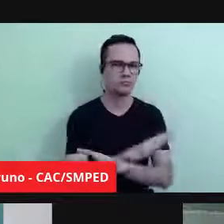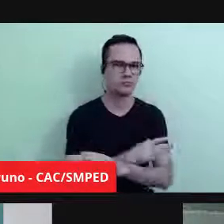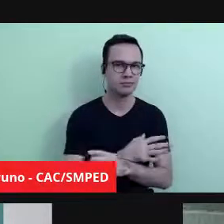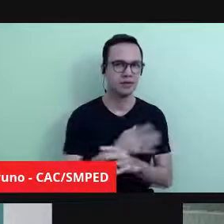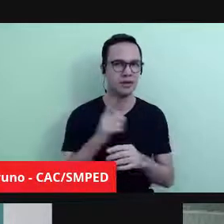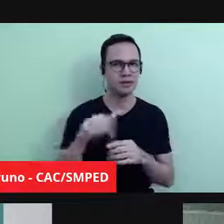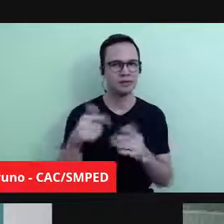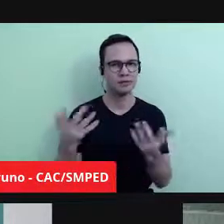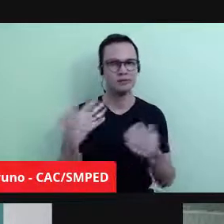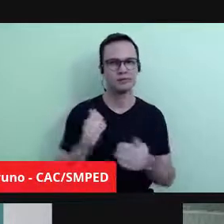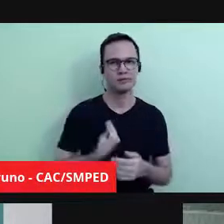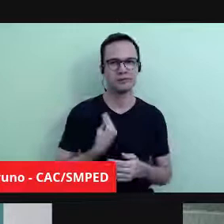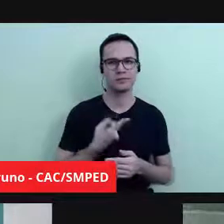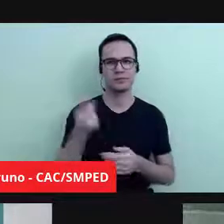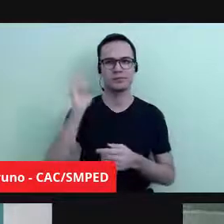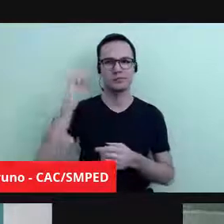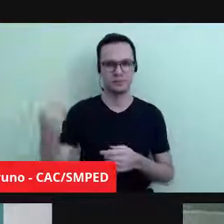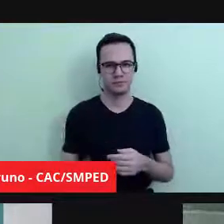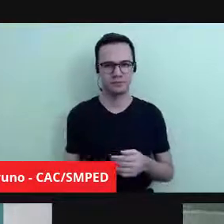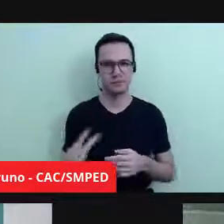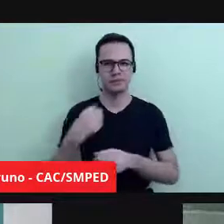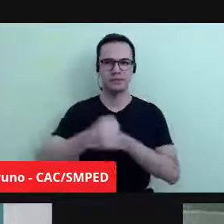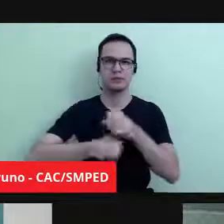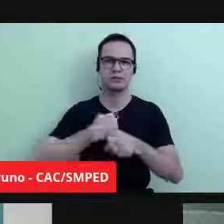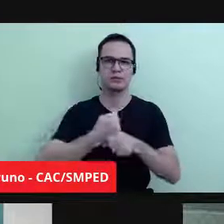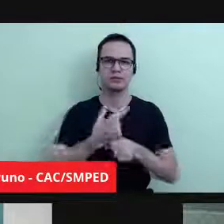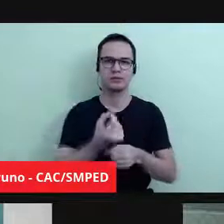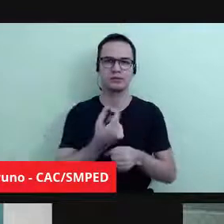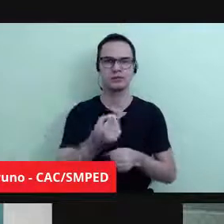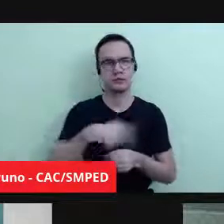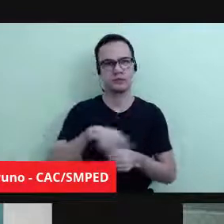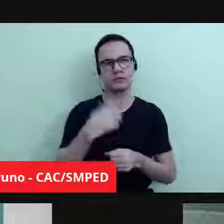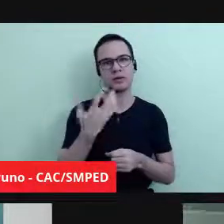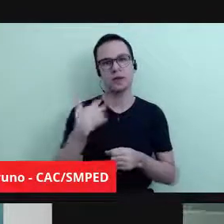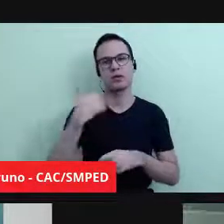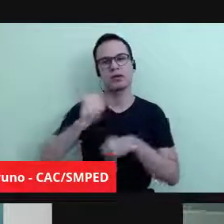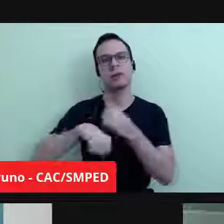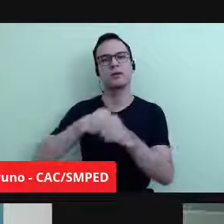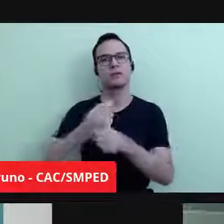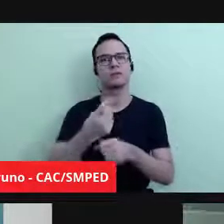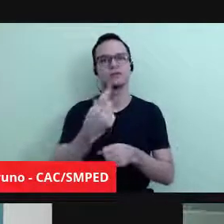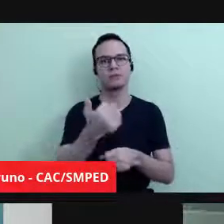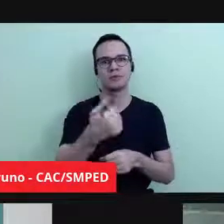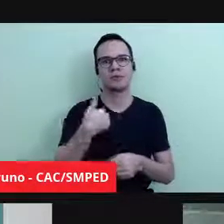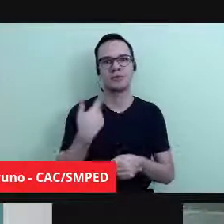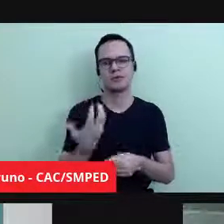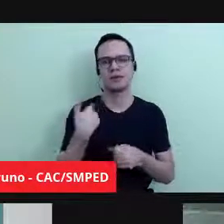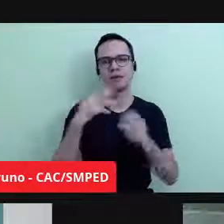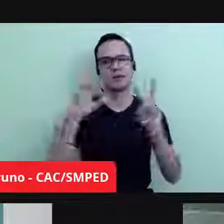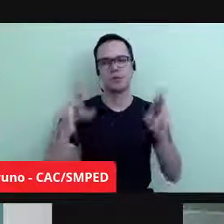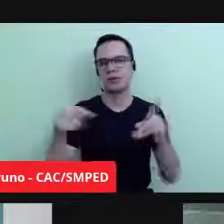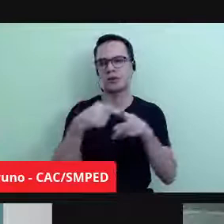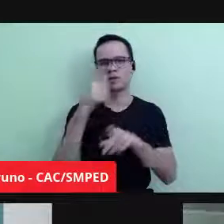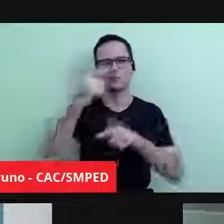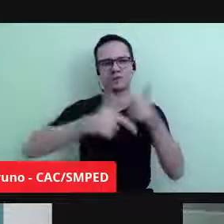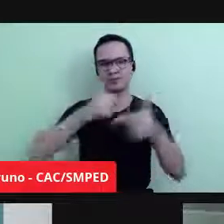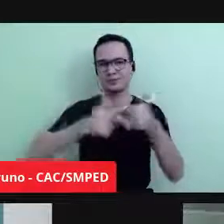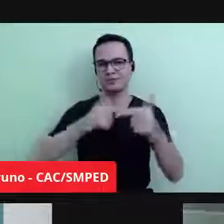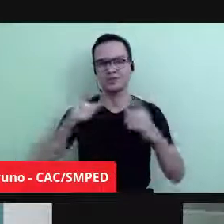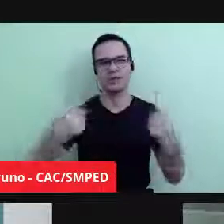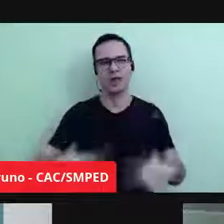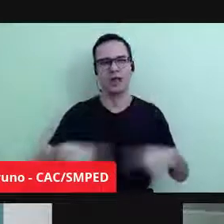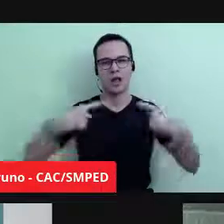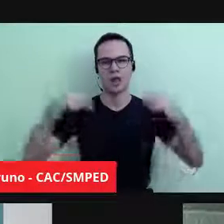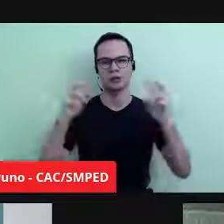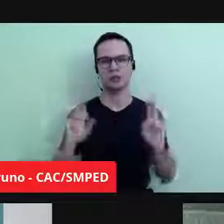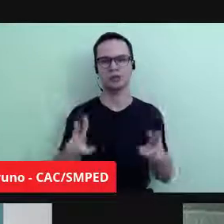nossa participação na virada 2020 e esperamos estar também na virada 2021 com esse mesmo trabalho, com essas mesmas discussões,